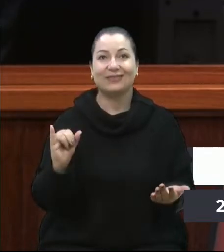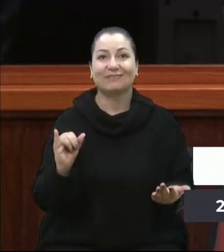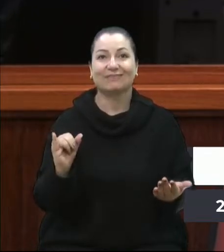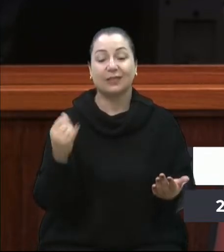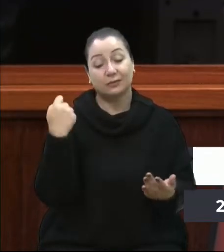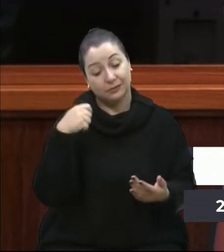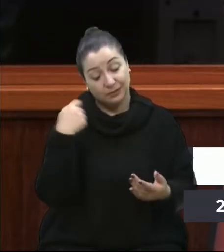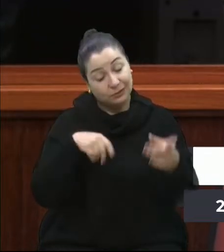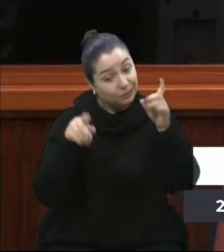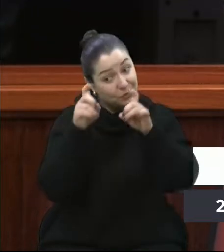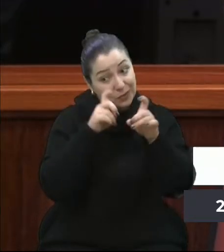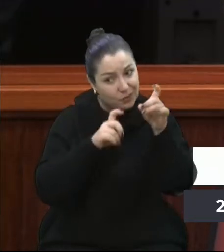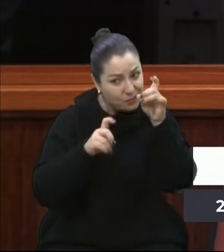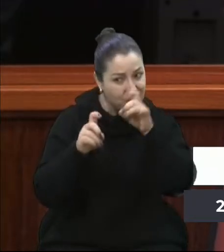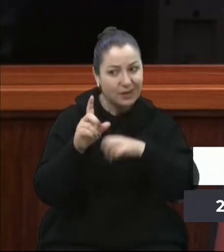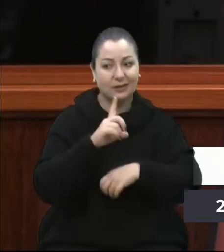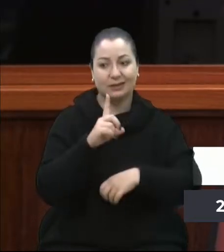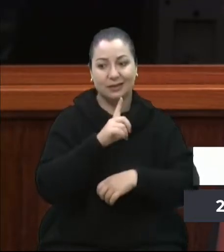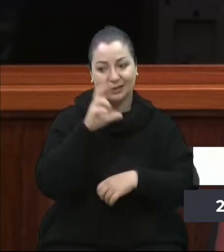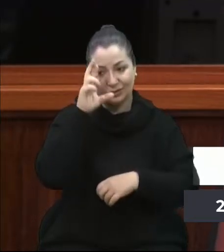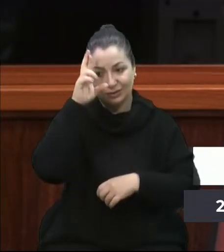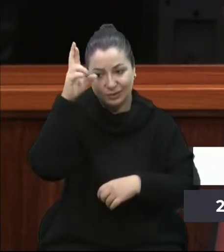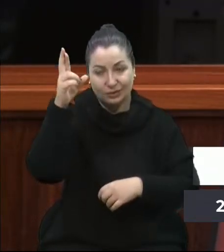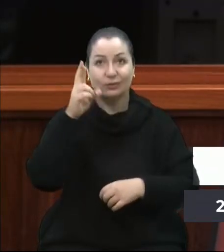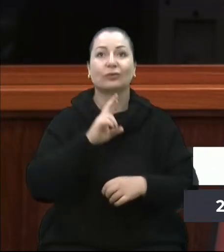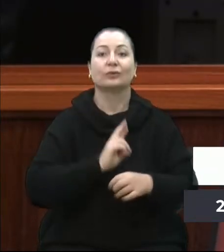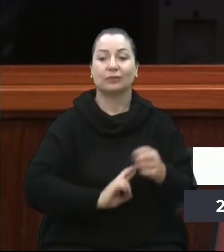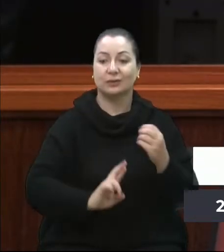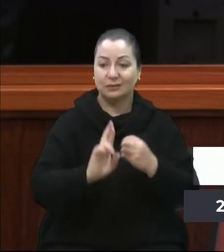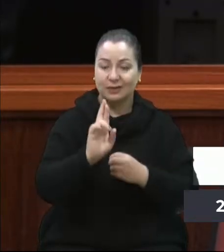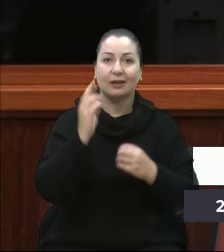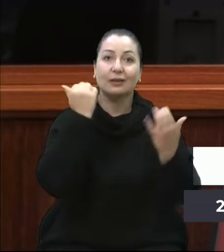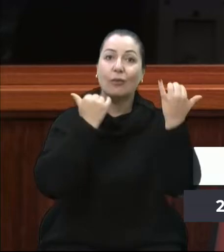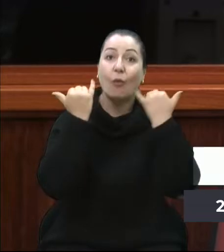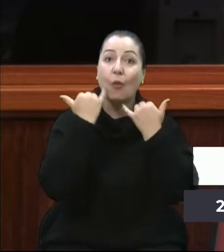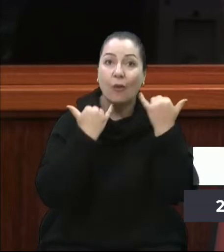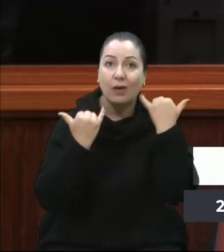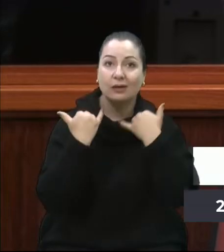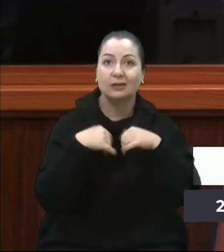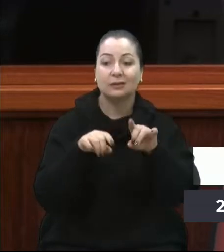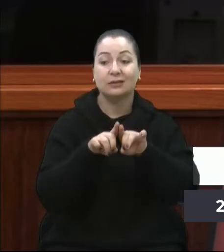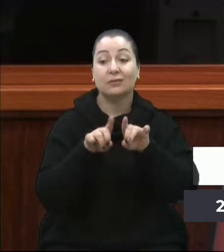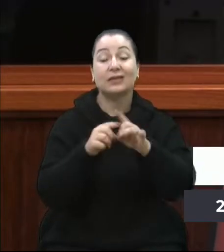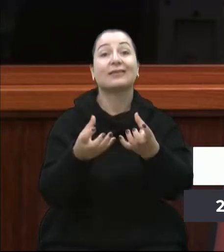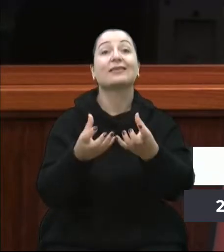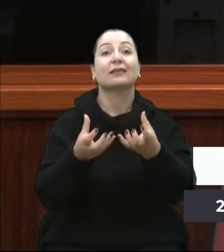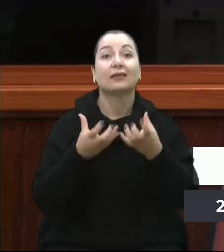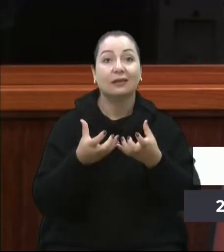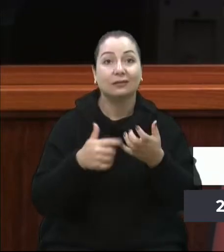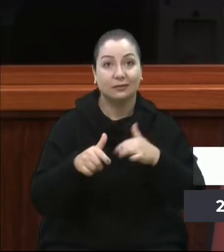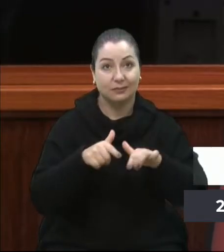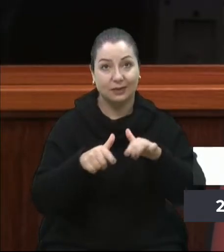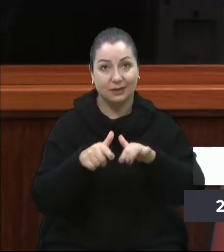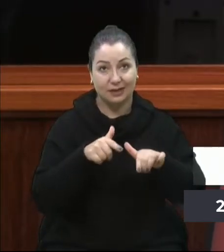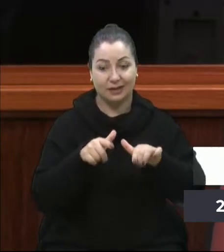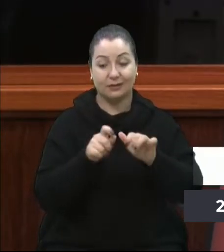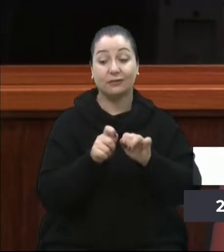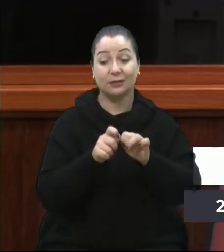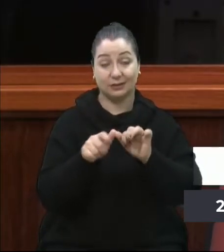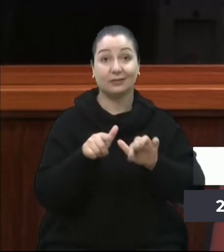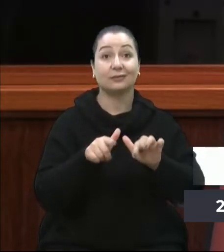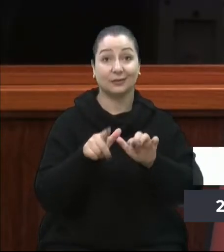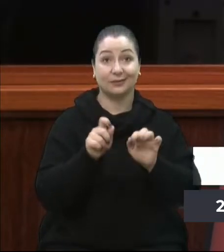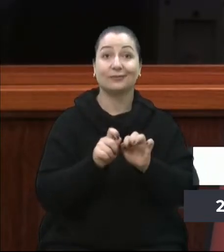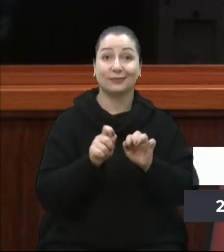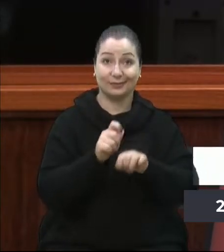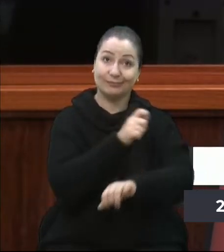direções representadas, ouvidas e dispostas a atuar e fazer o que elas tanto fazem pela